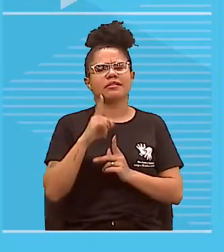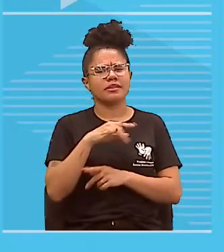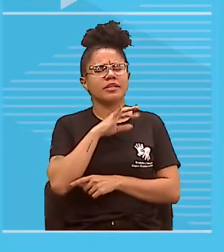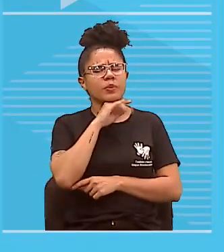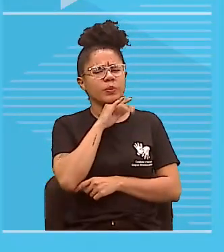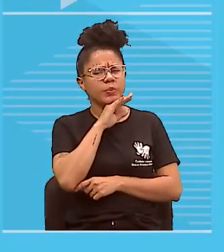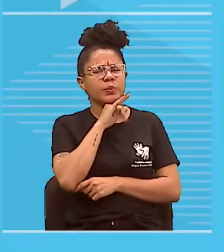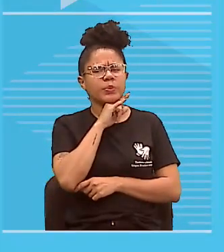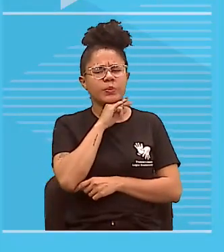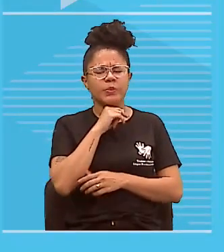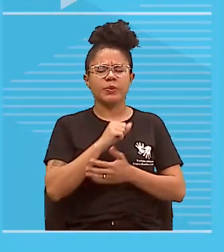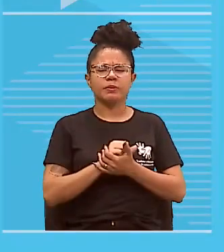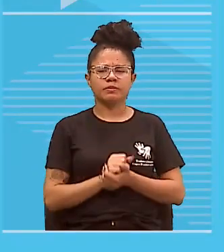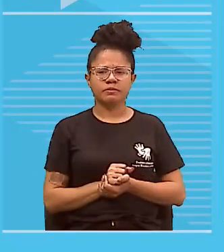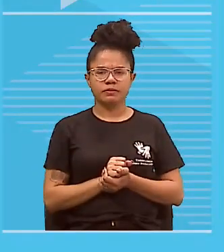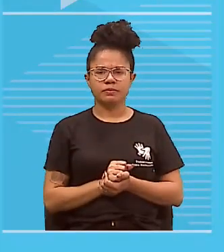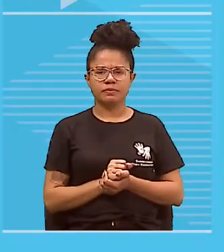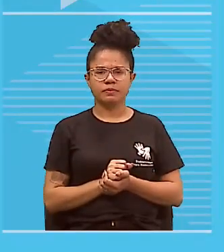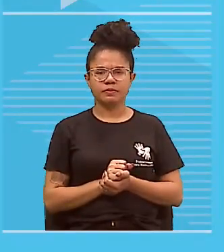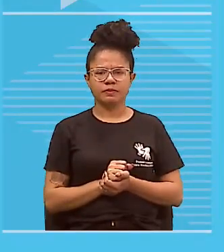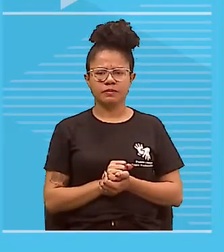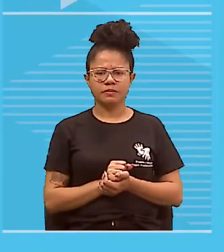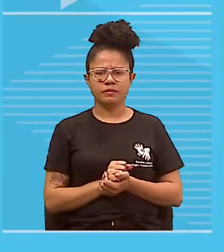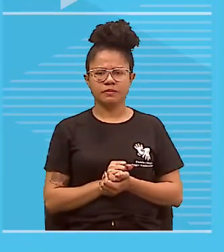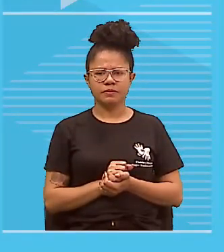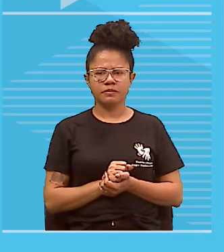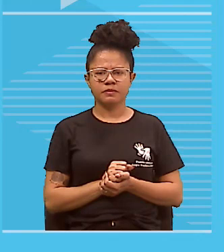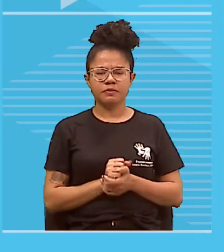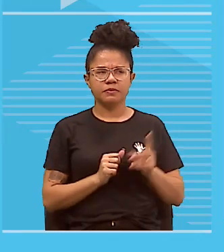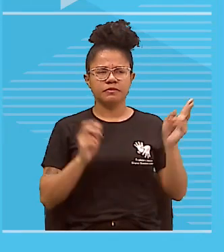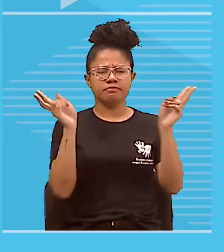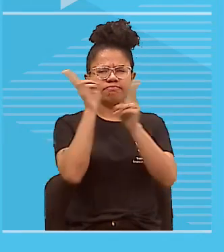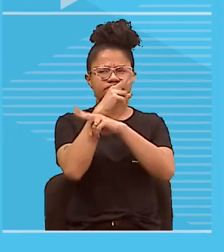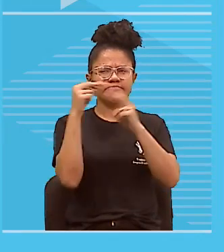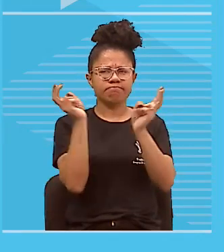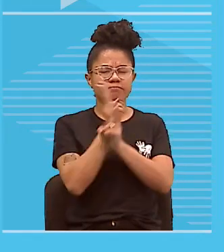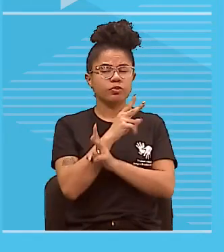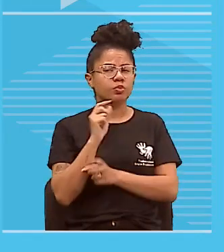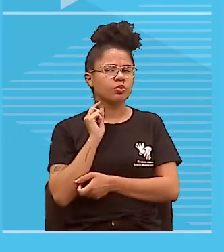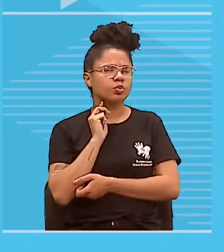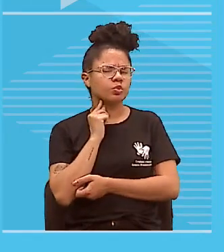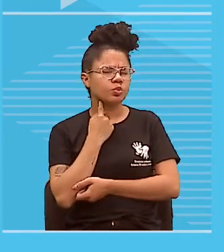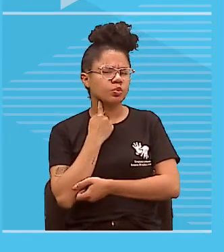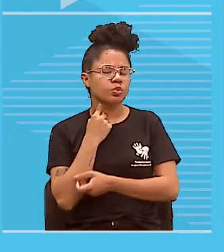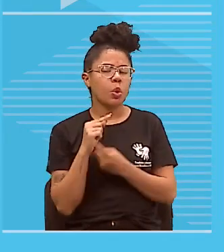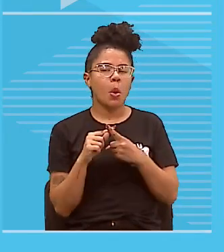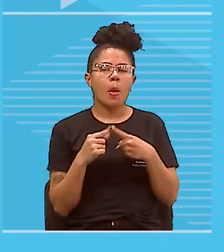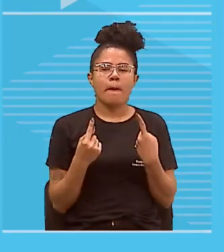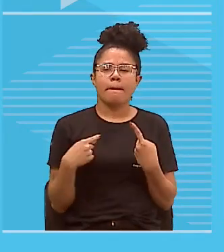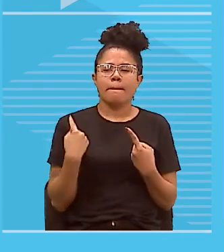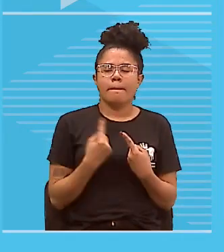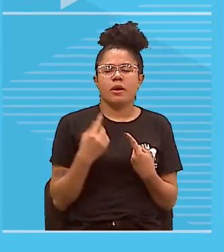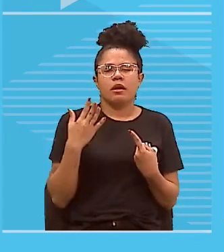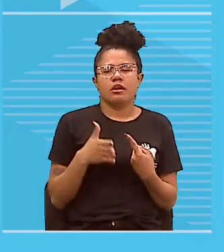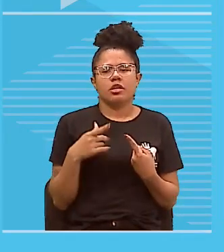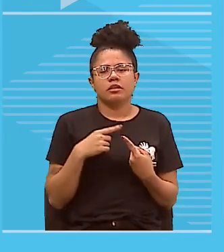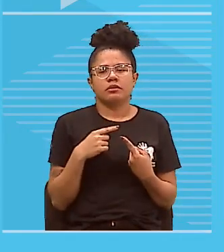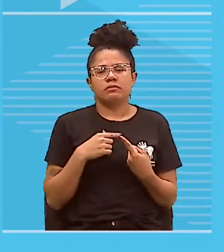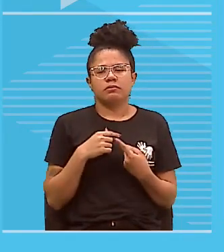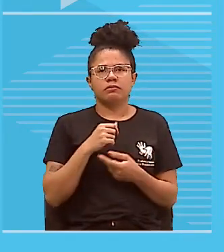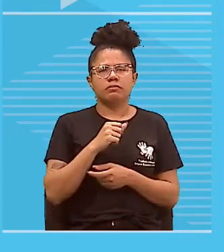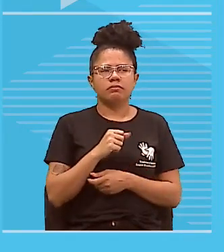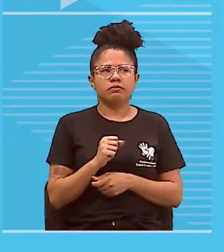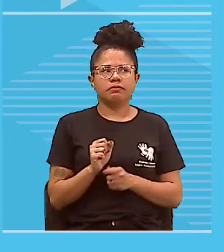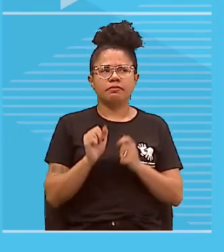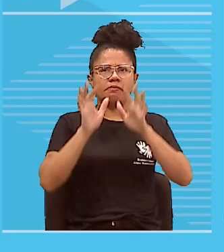mal para as vias aéreas, esse excesso de fumaça, né? Só que a gente hoje tem no ar atmosférico, não é só